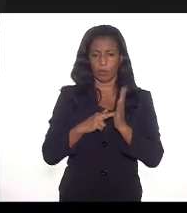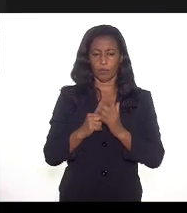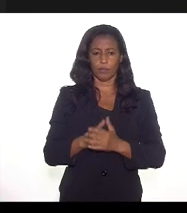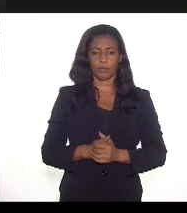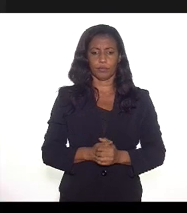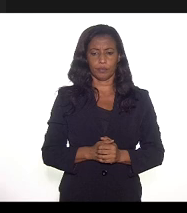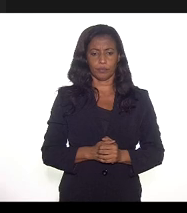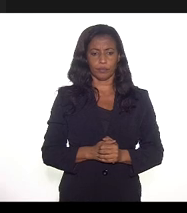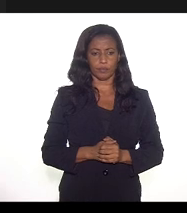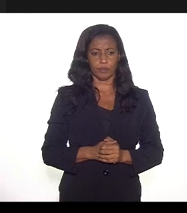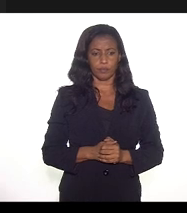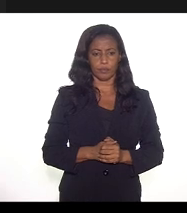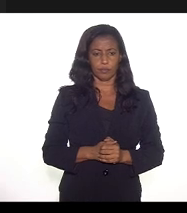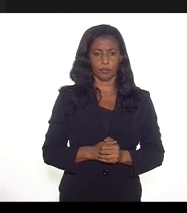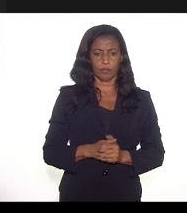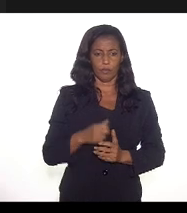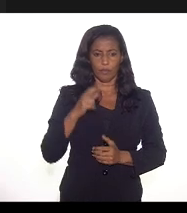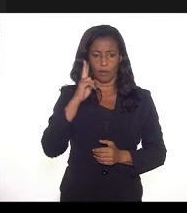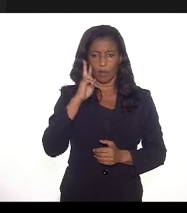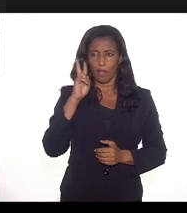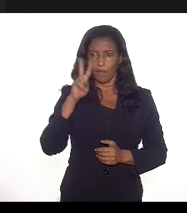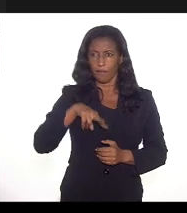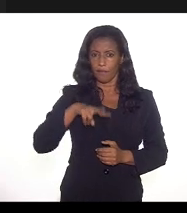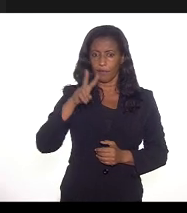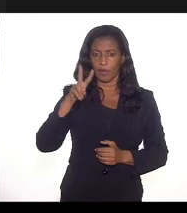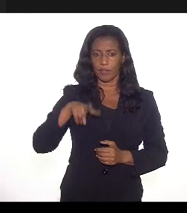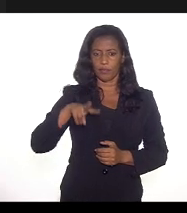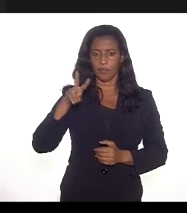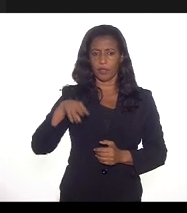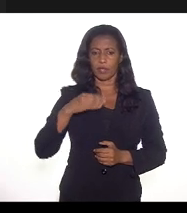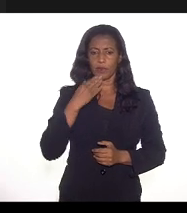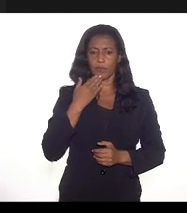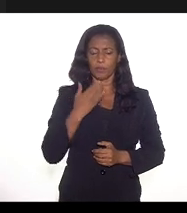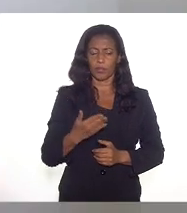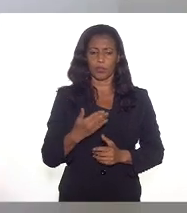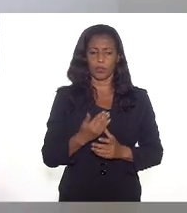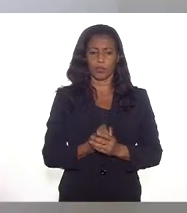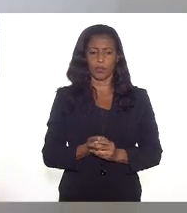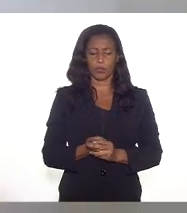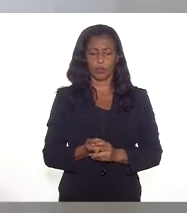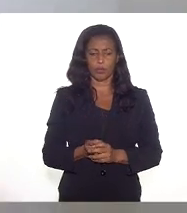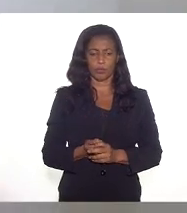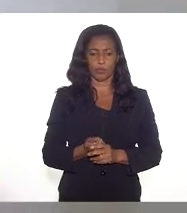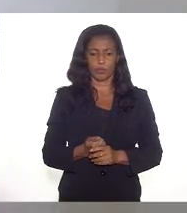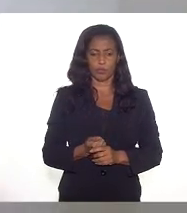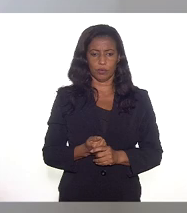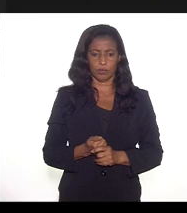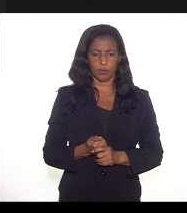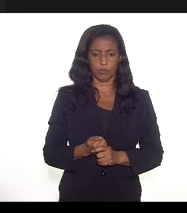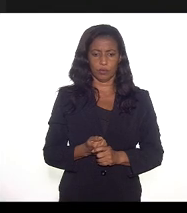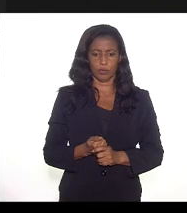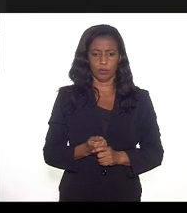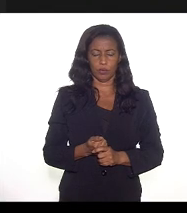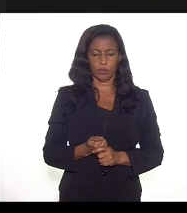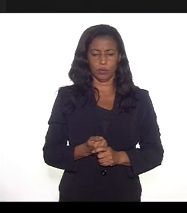estão. Aprovado, verificação pedida, solicitada pelo deputado Rodrigo Amorim.